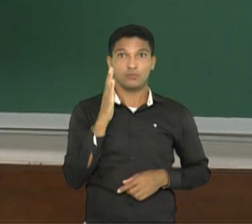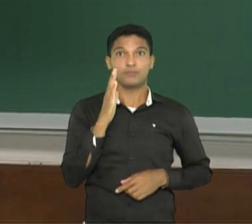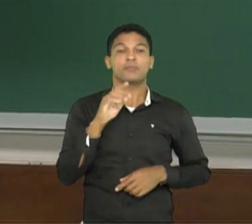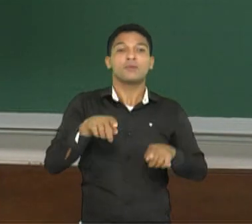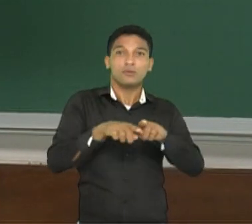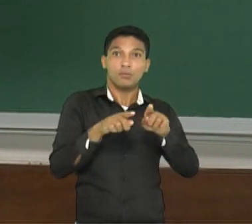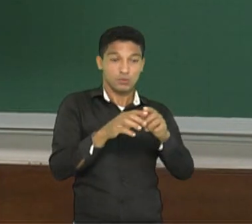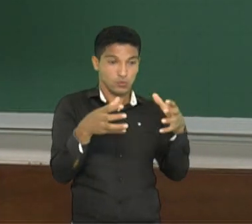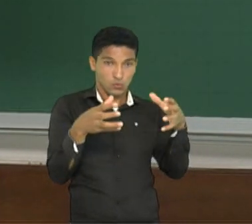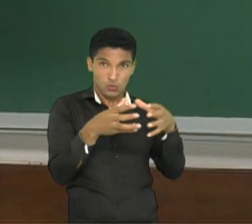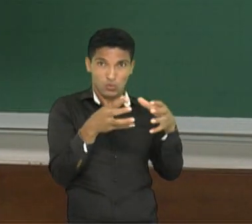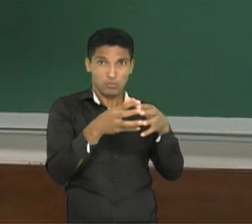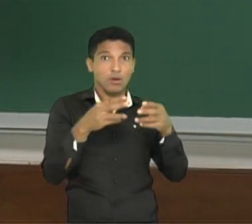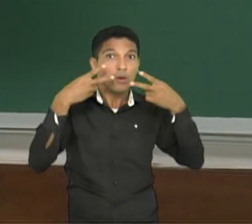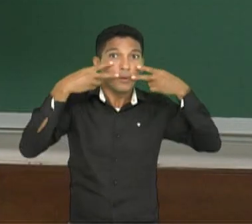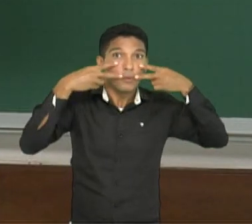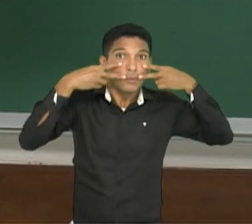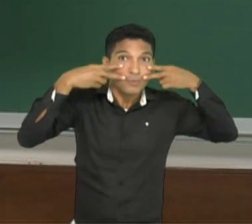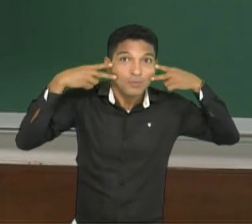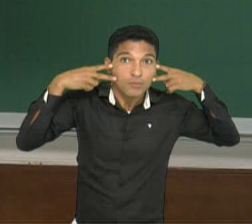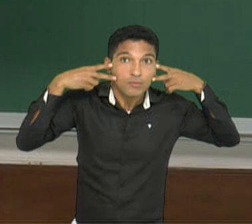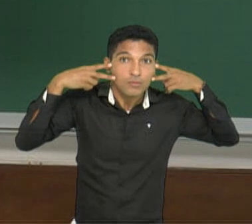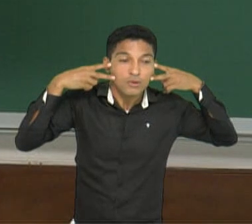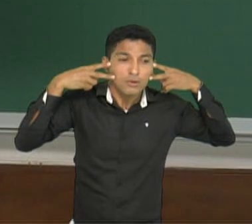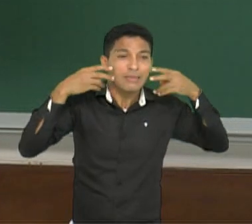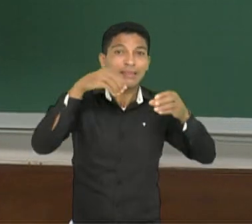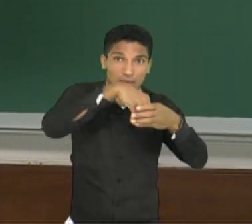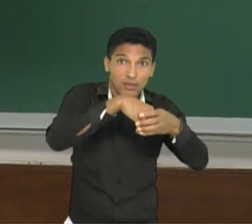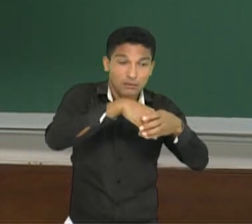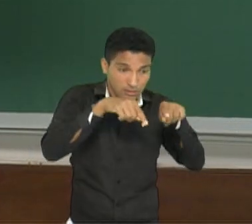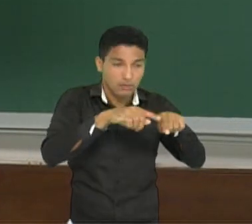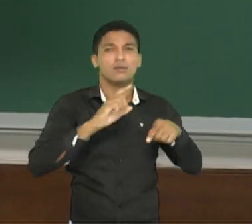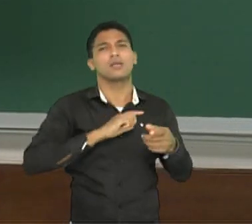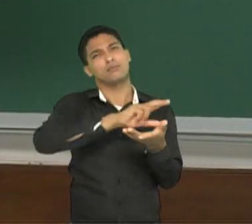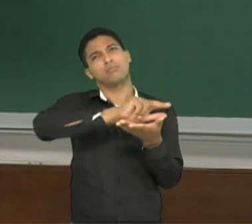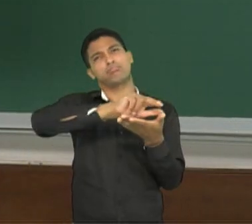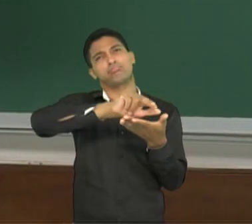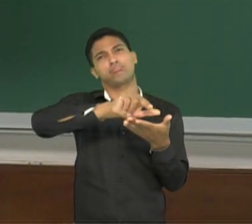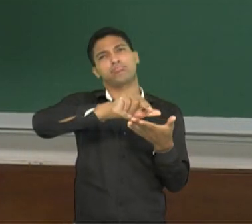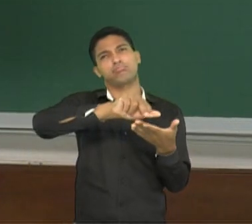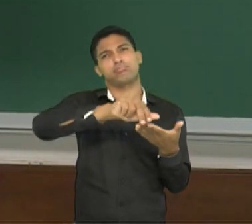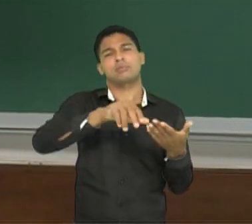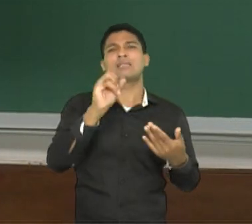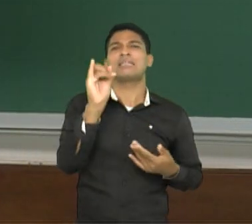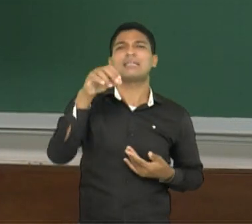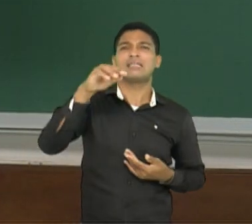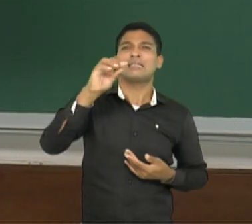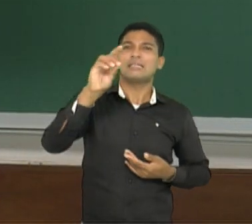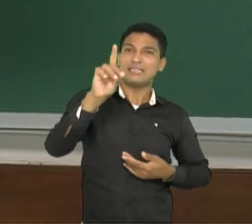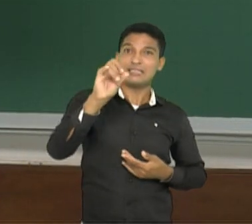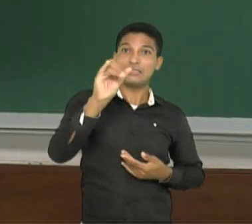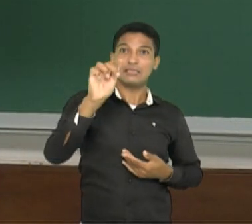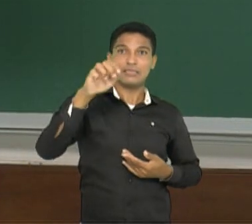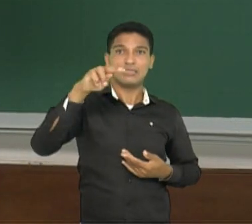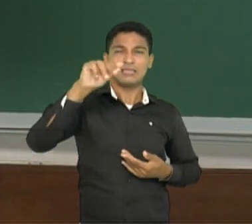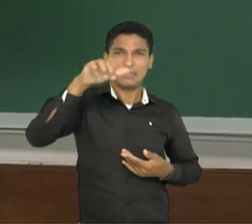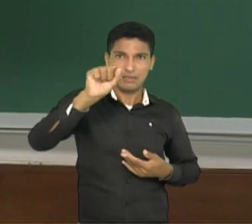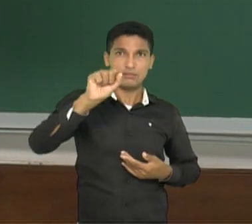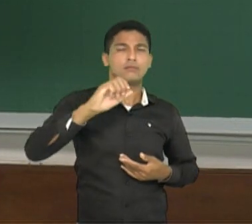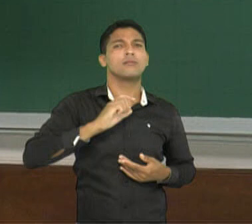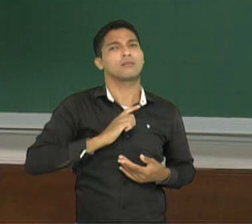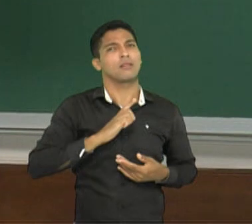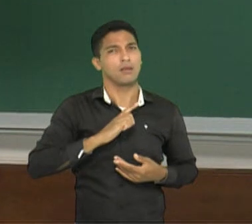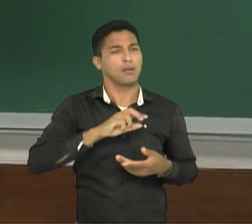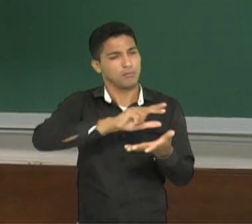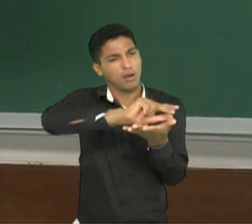a gente estudou que existiam já diferentes etnias. A gente fala indígenas como um todo, mas quando a gente estudou lá separadamente, a gente